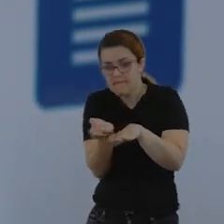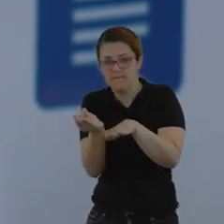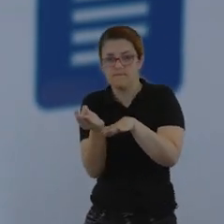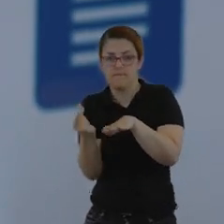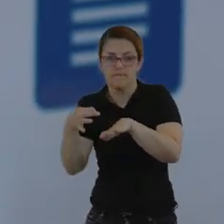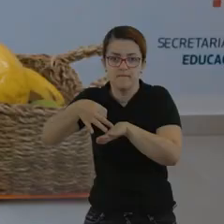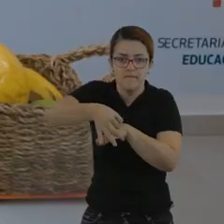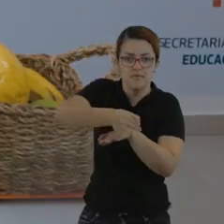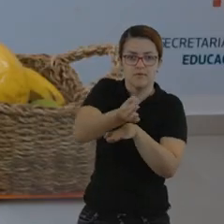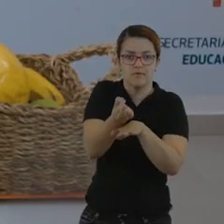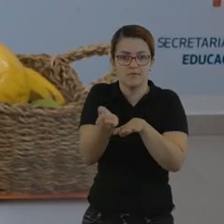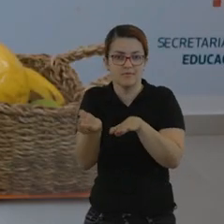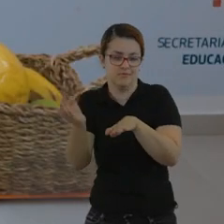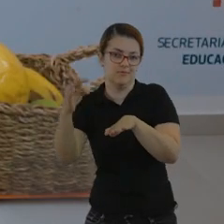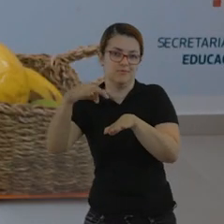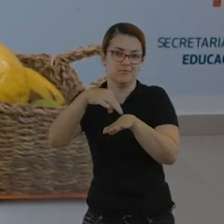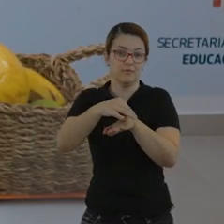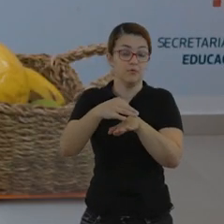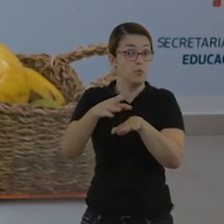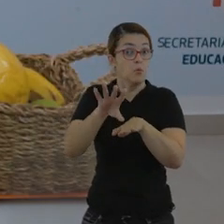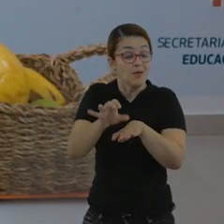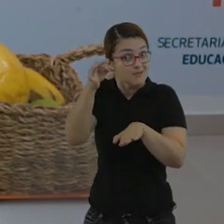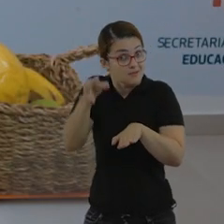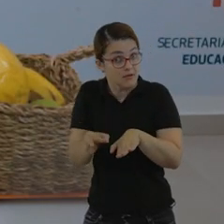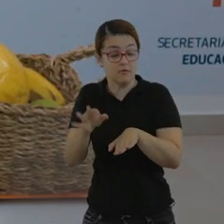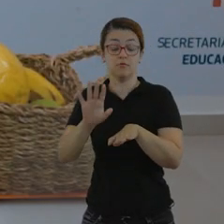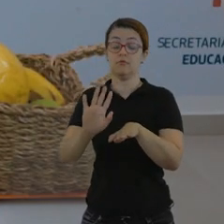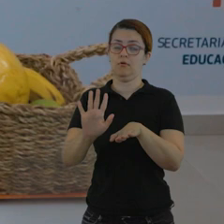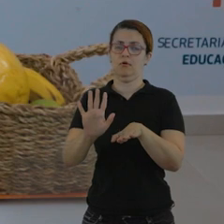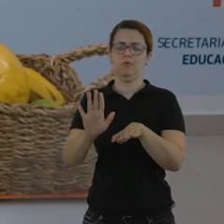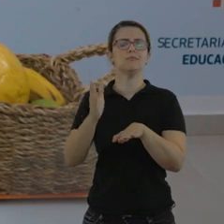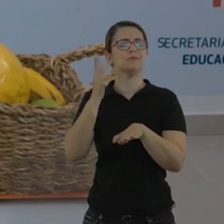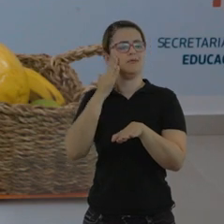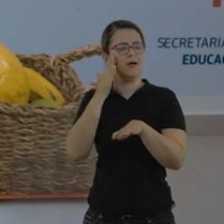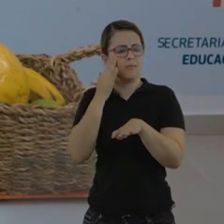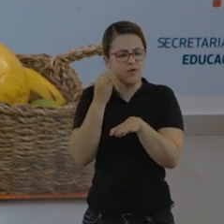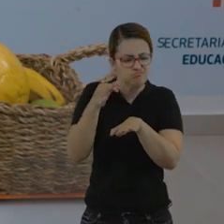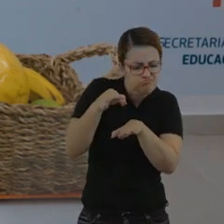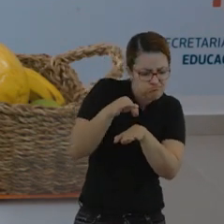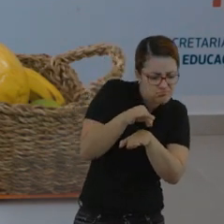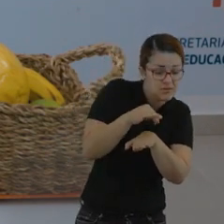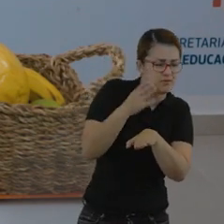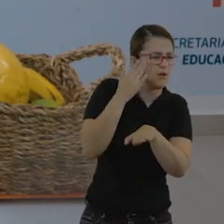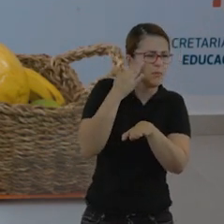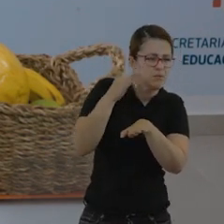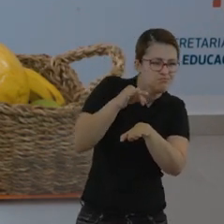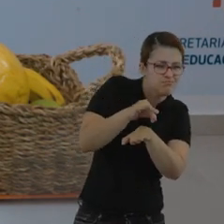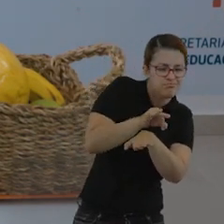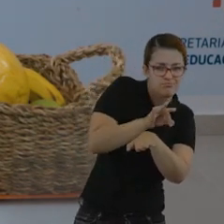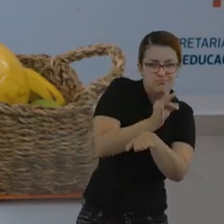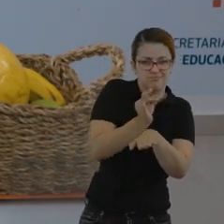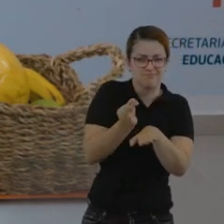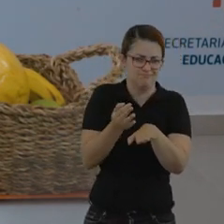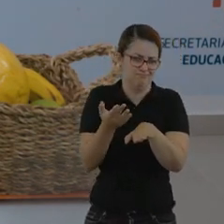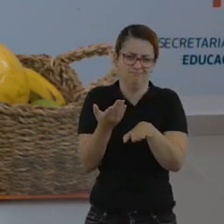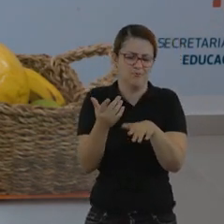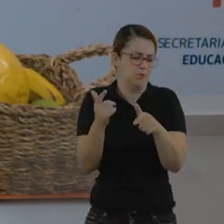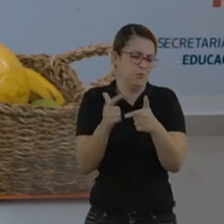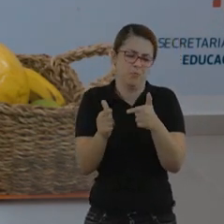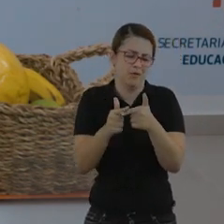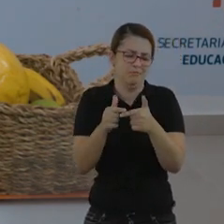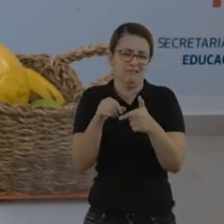aqui não é nem que ele coloque certo o cadarço, a ideia não é essa. É que ele tenha a destreza, a manipulação, por mais que fique